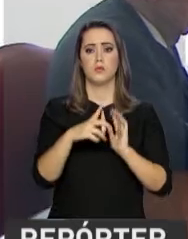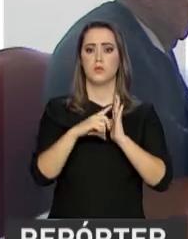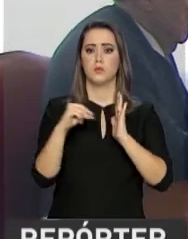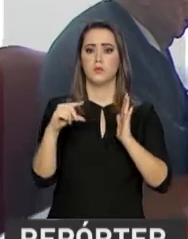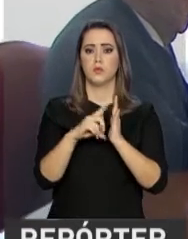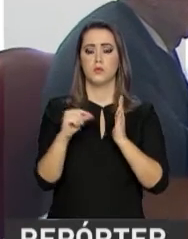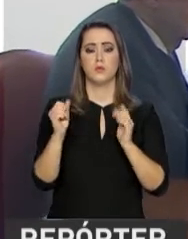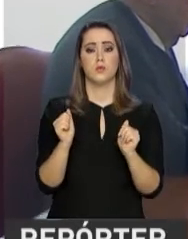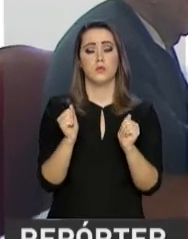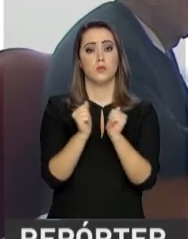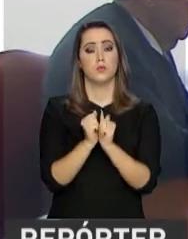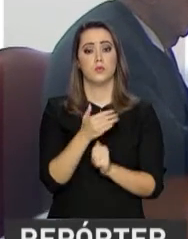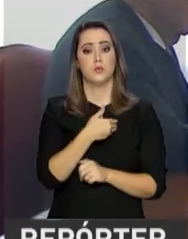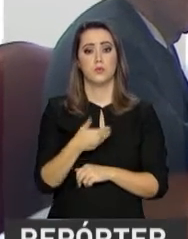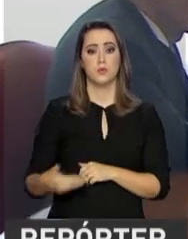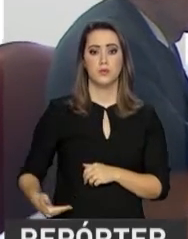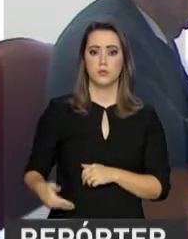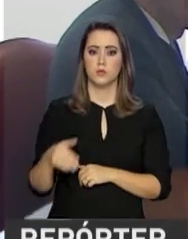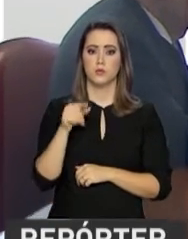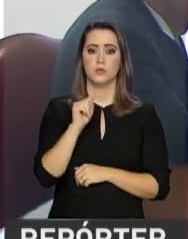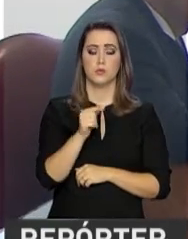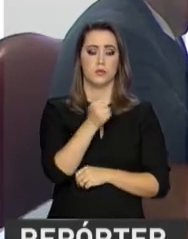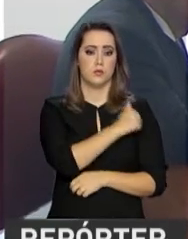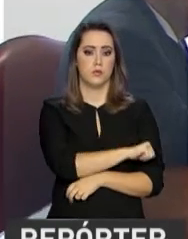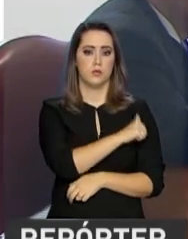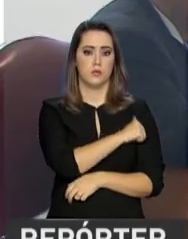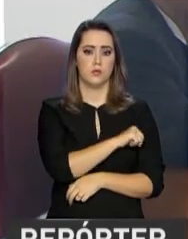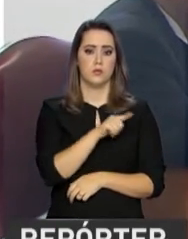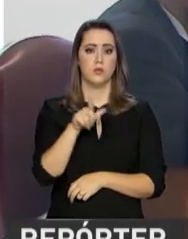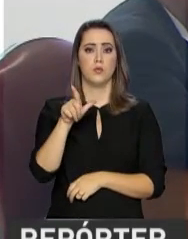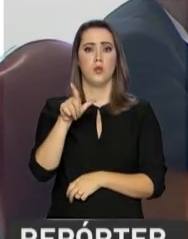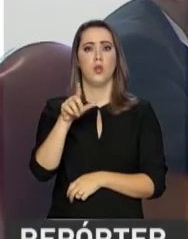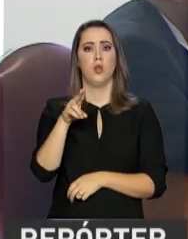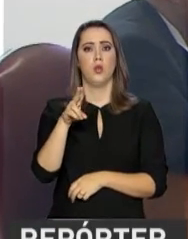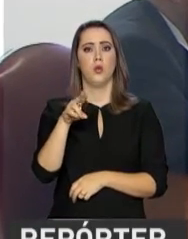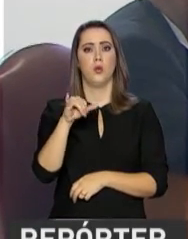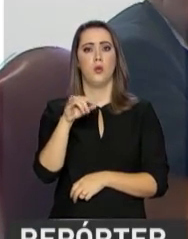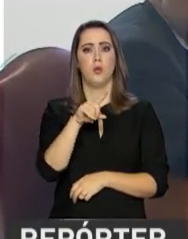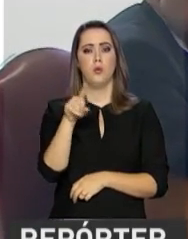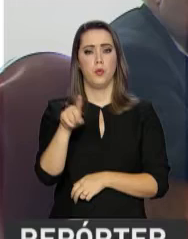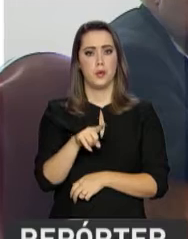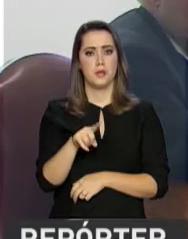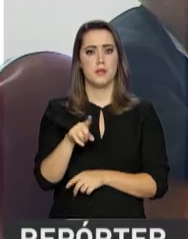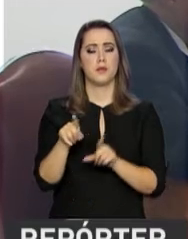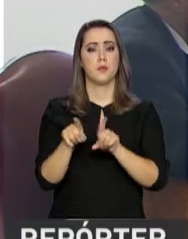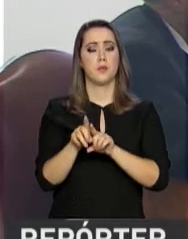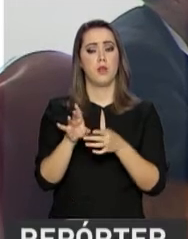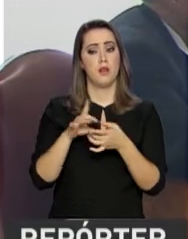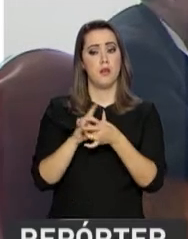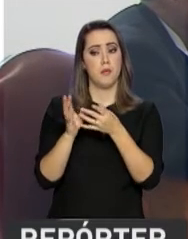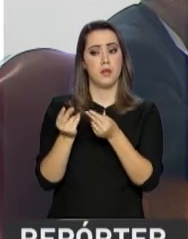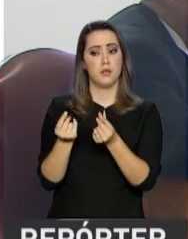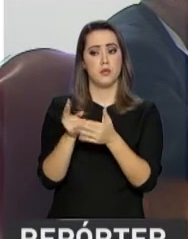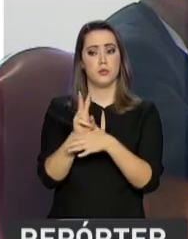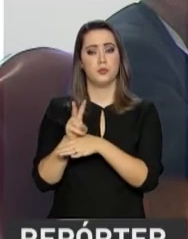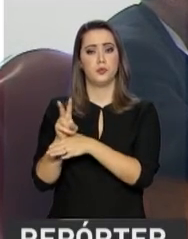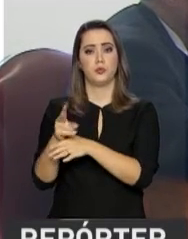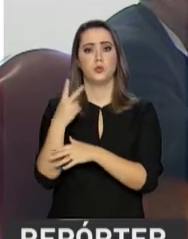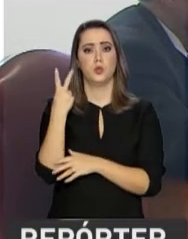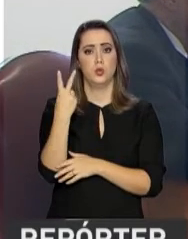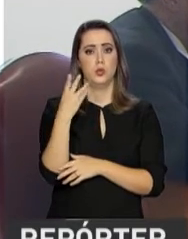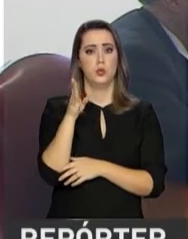Palácio do Planalto, junto com o governador do estado do Rio, Luiz Fernando Pezão, essa autorização para a liberação desse empréstimo de